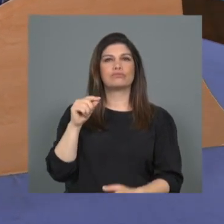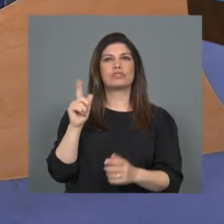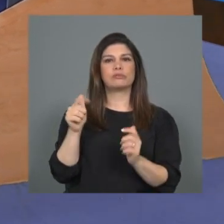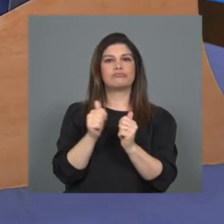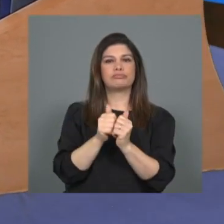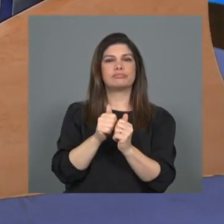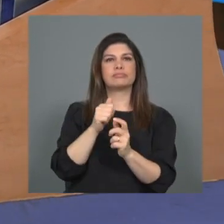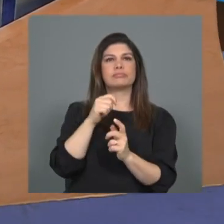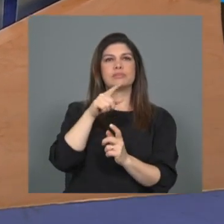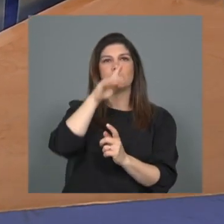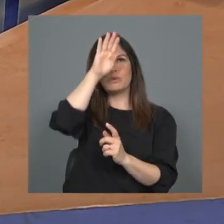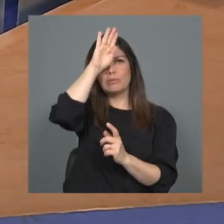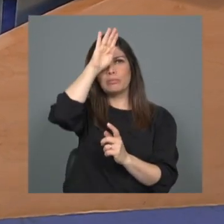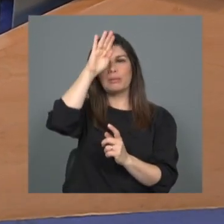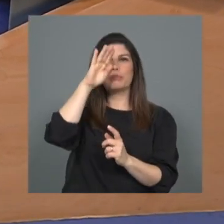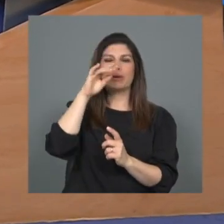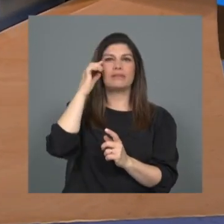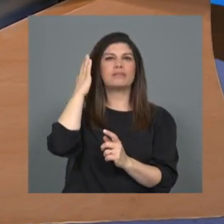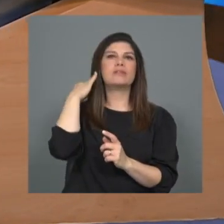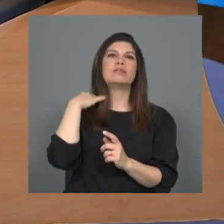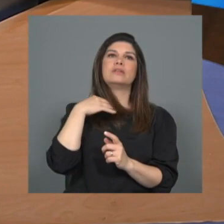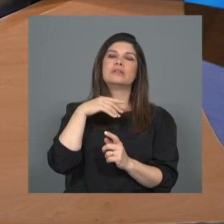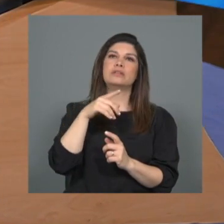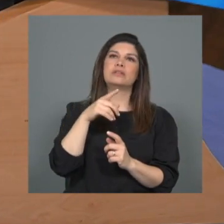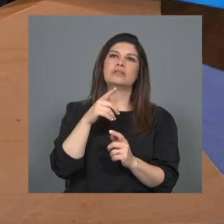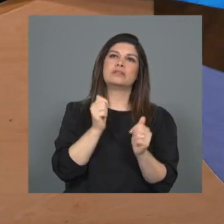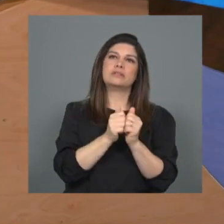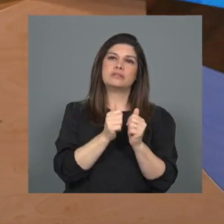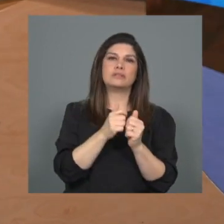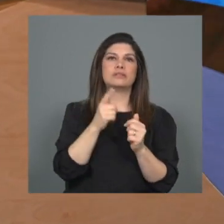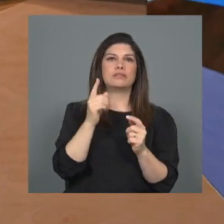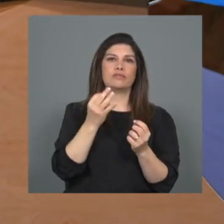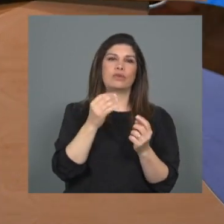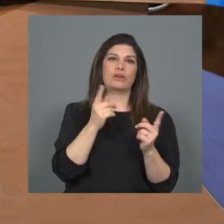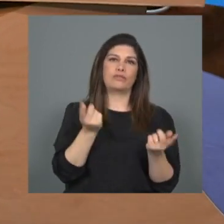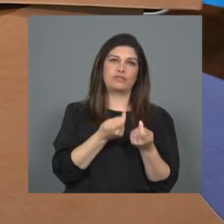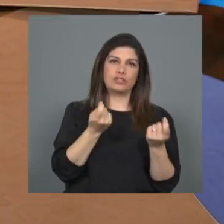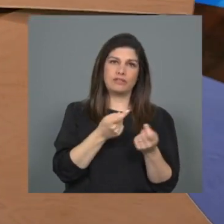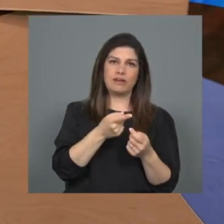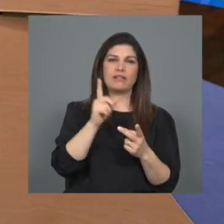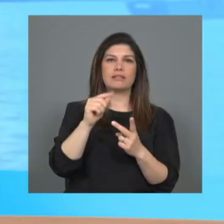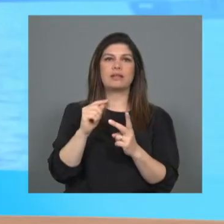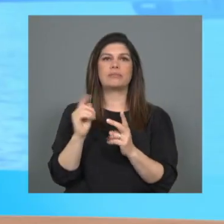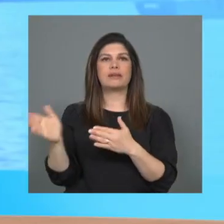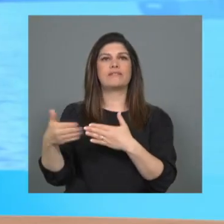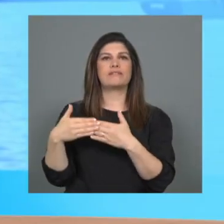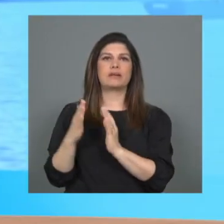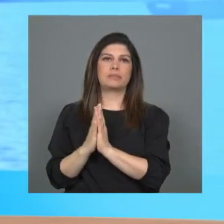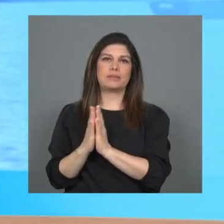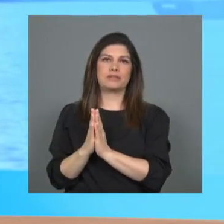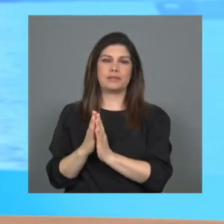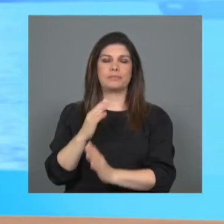Francisco neste encontro mundial? Desde o festival e depois na missa de encerramento. Sim,